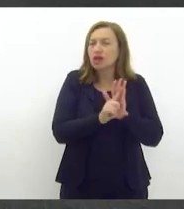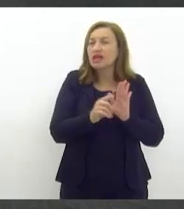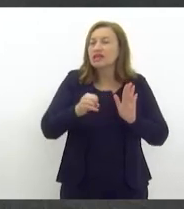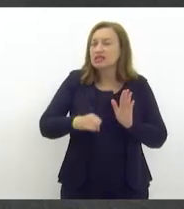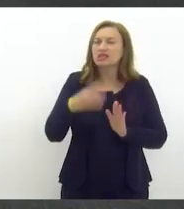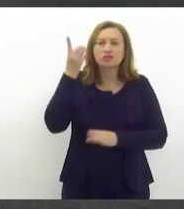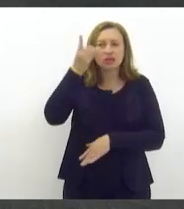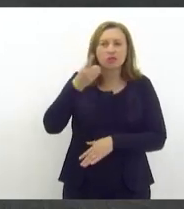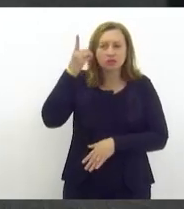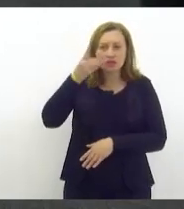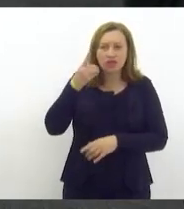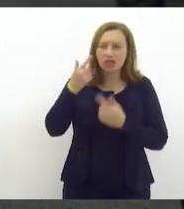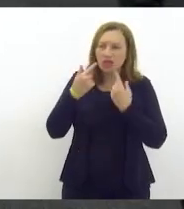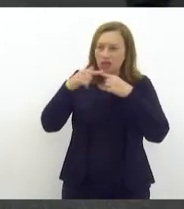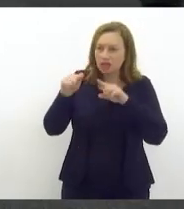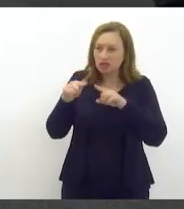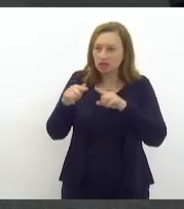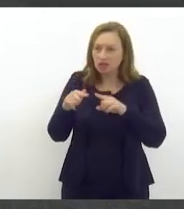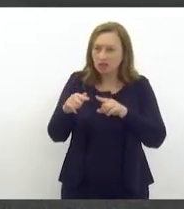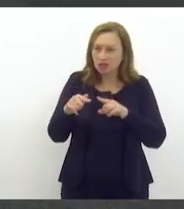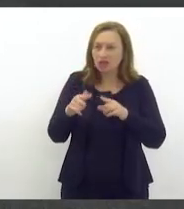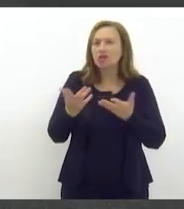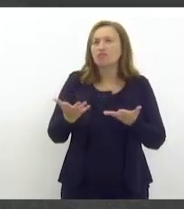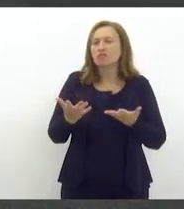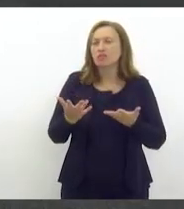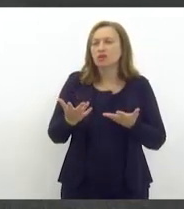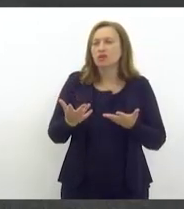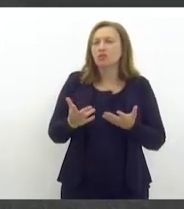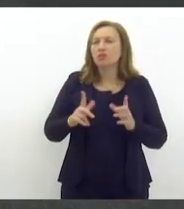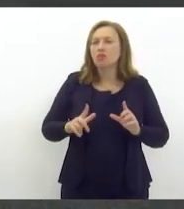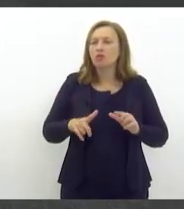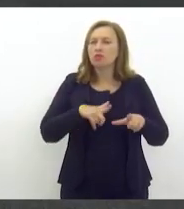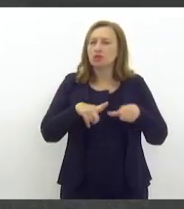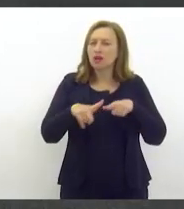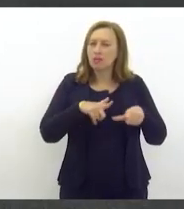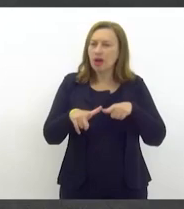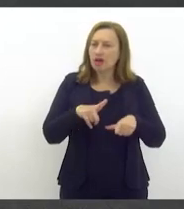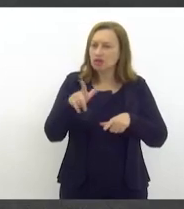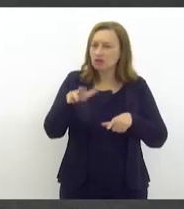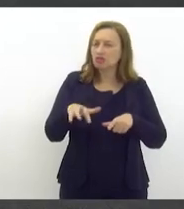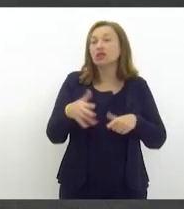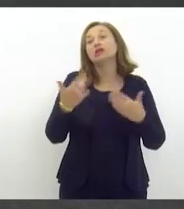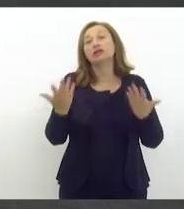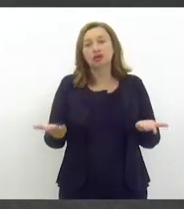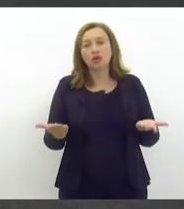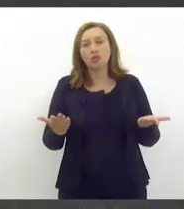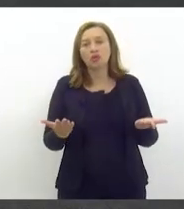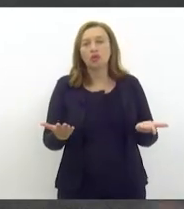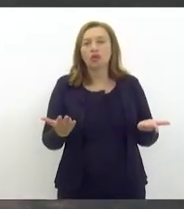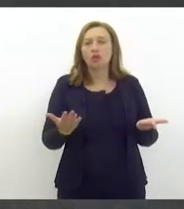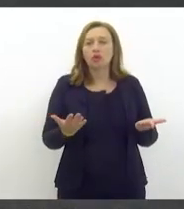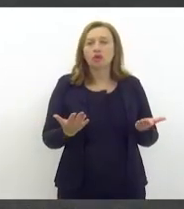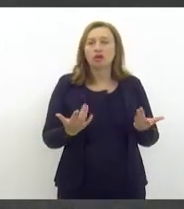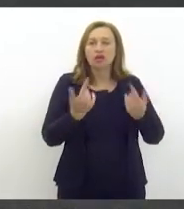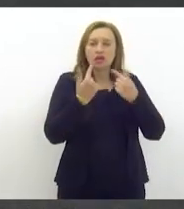deputados têm uma crítica à orientação do DETRAN por fazer essas operações, critique